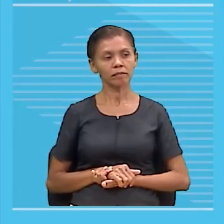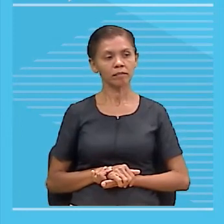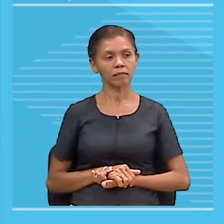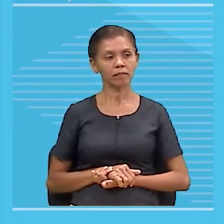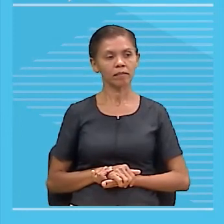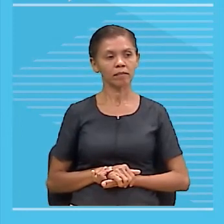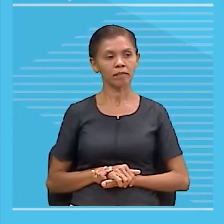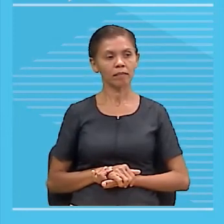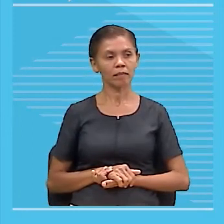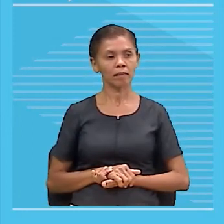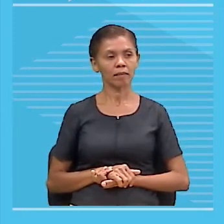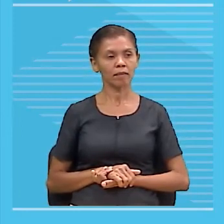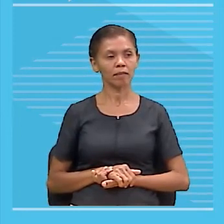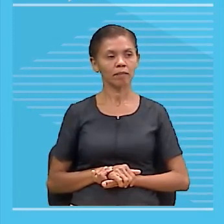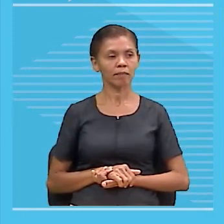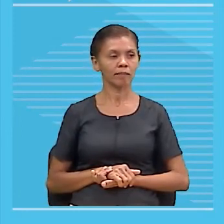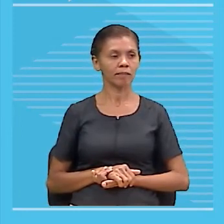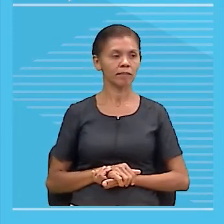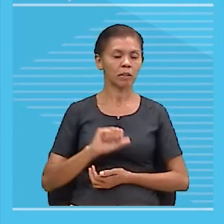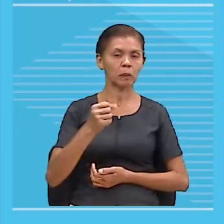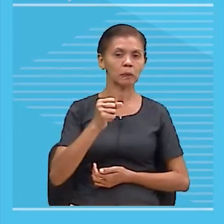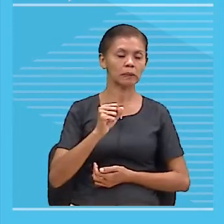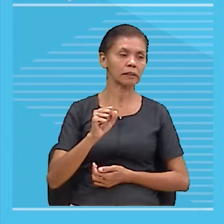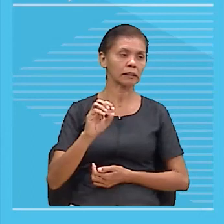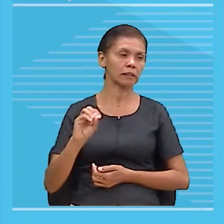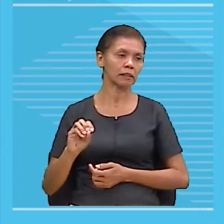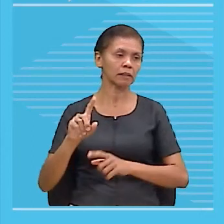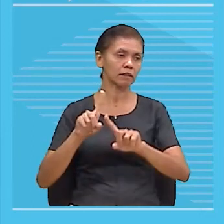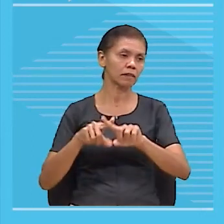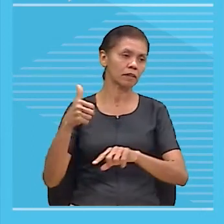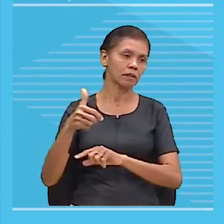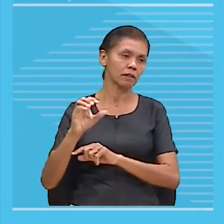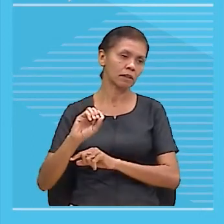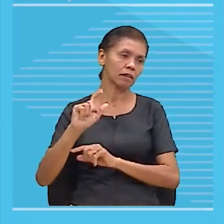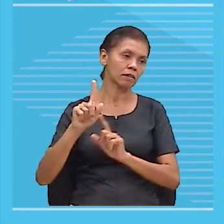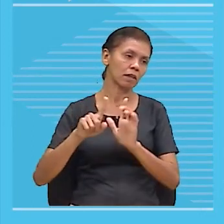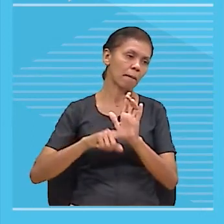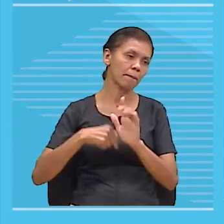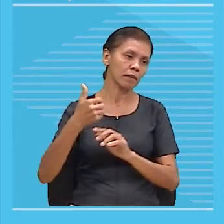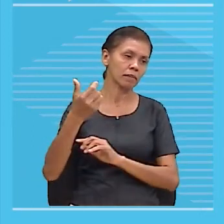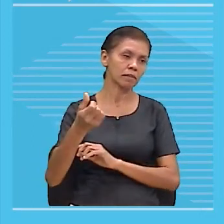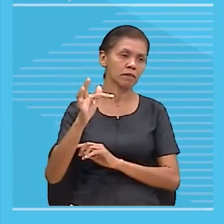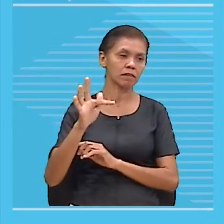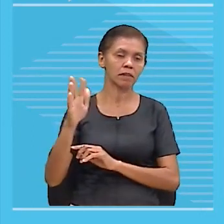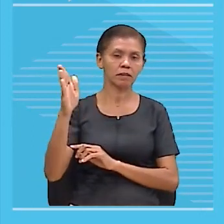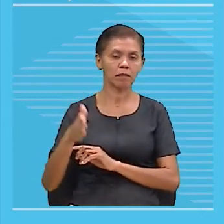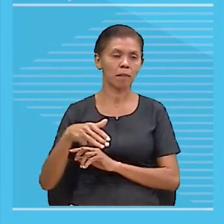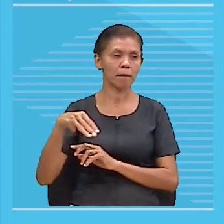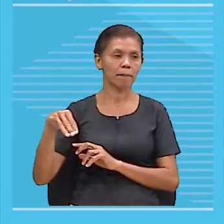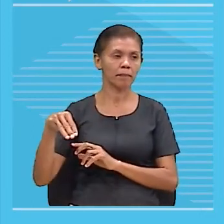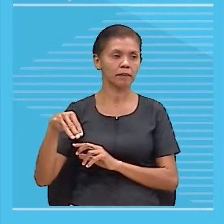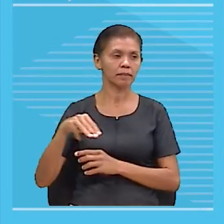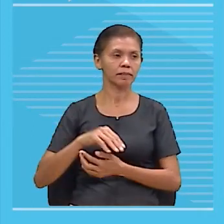farad por metro. É assim que a nossa constante ela vai ficar representada.